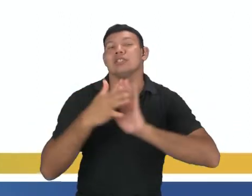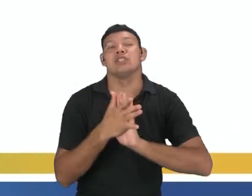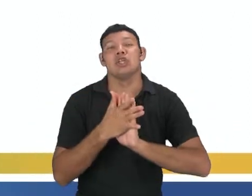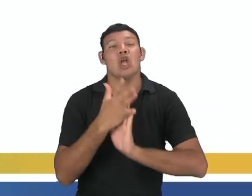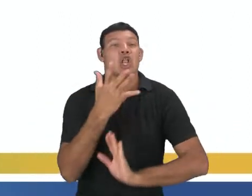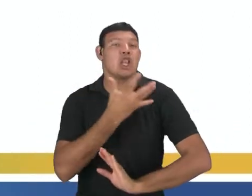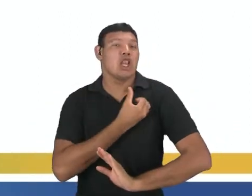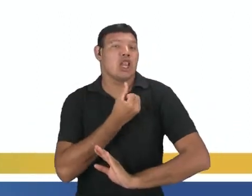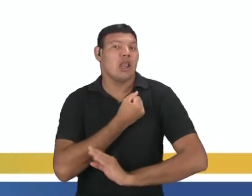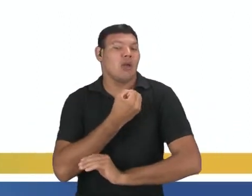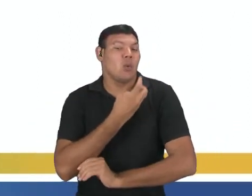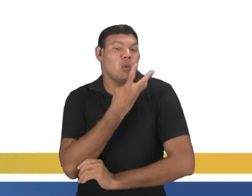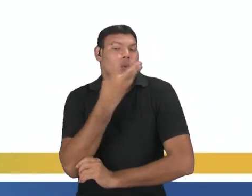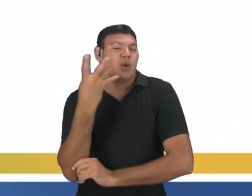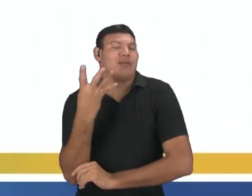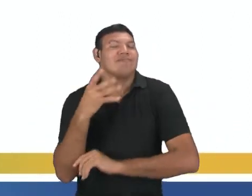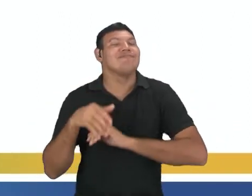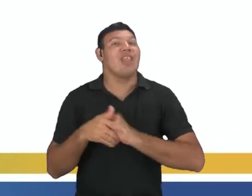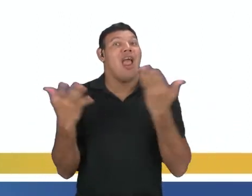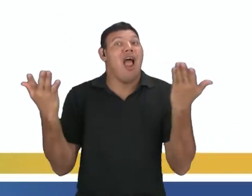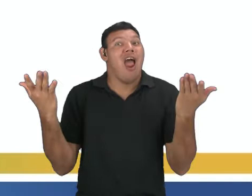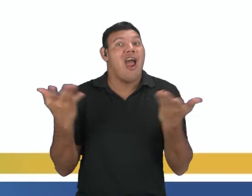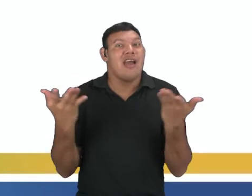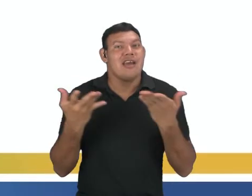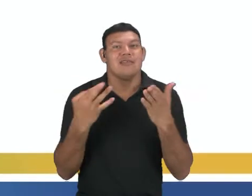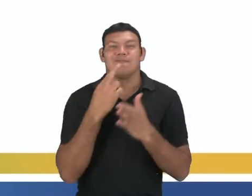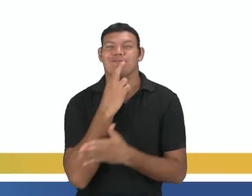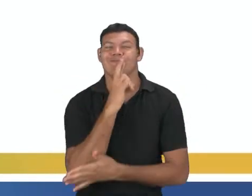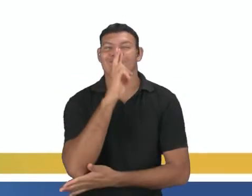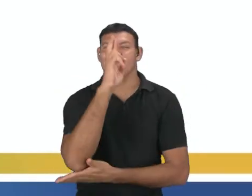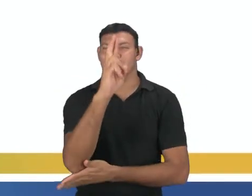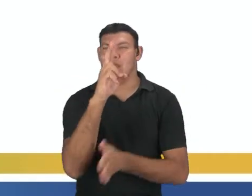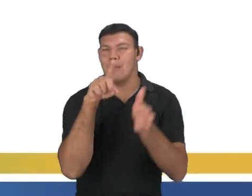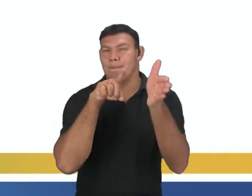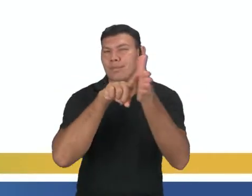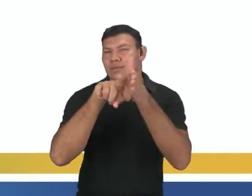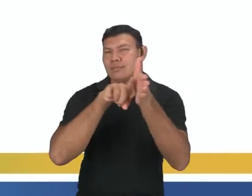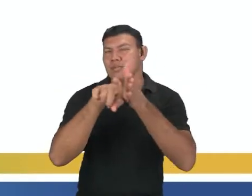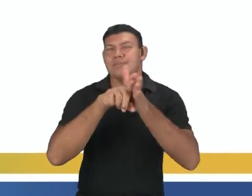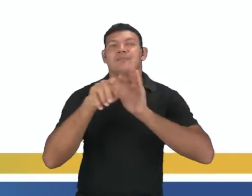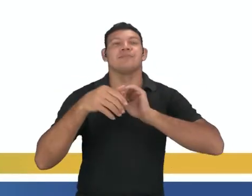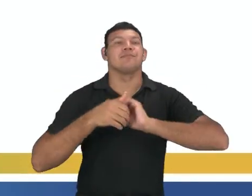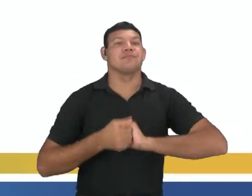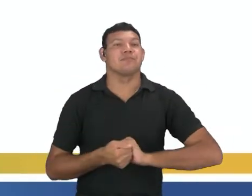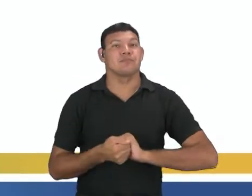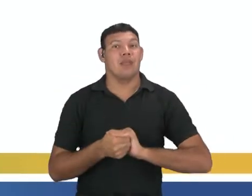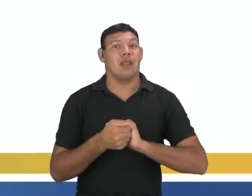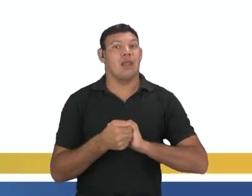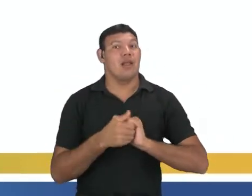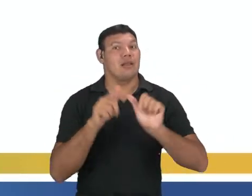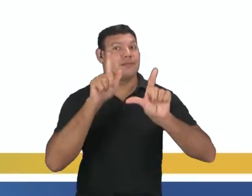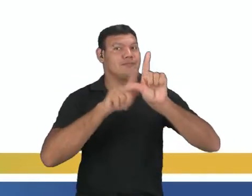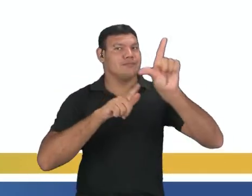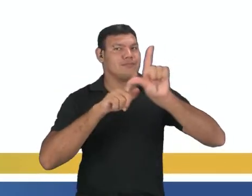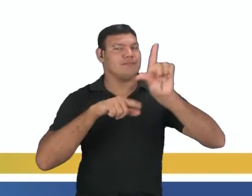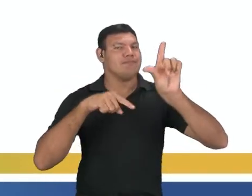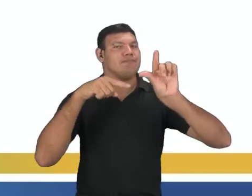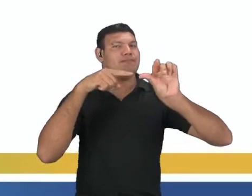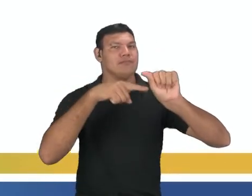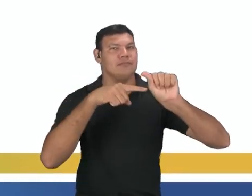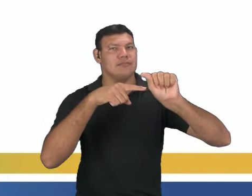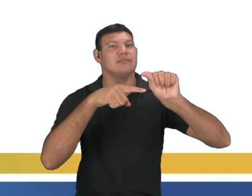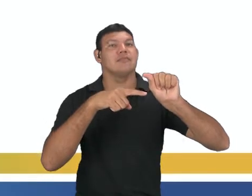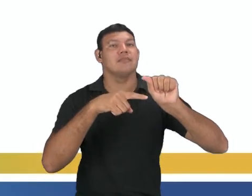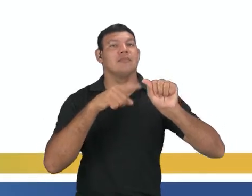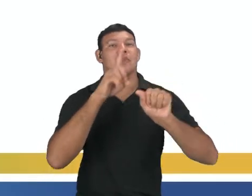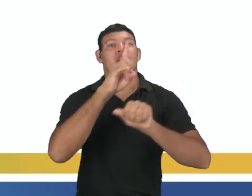quantidades, né? Agora nós vamos resolver as questões. Letra A. Em que